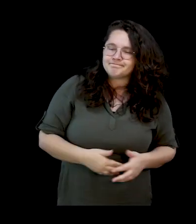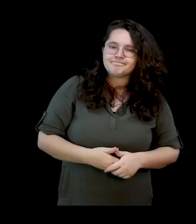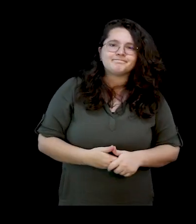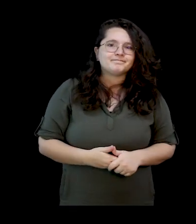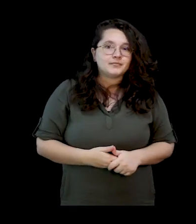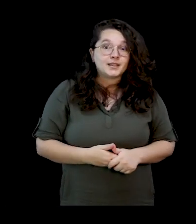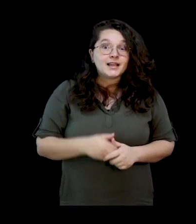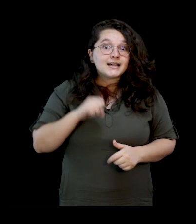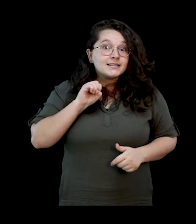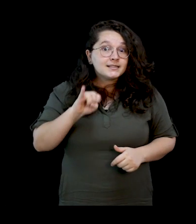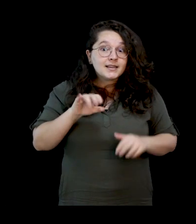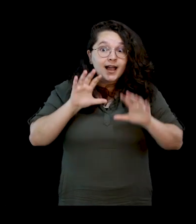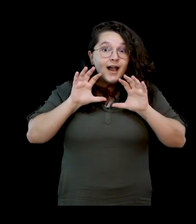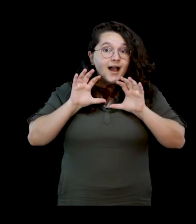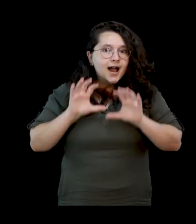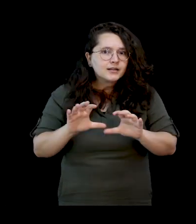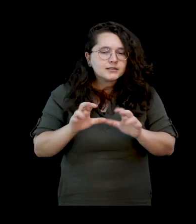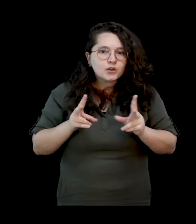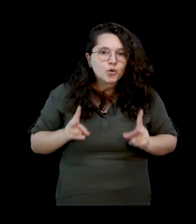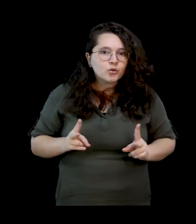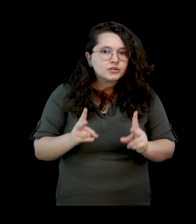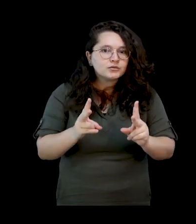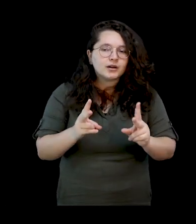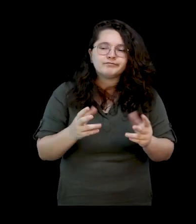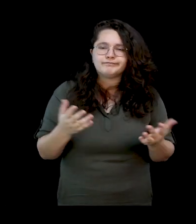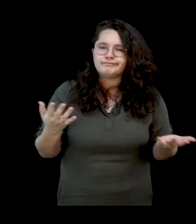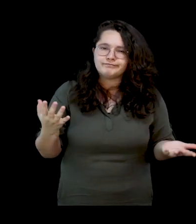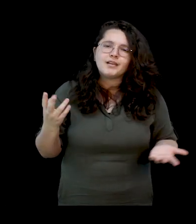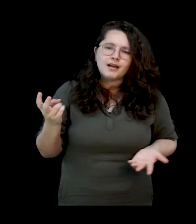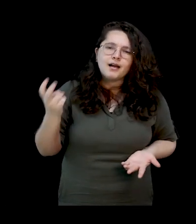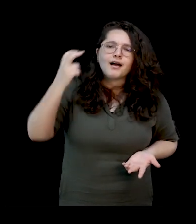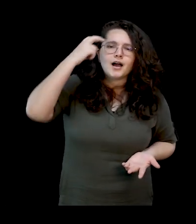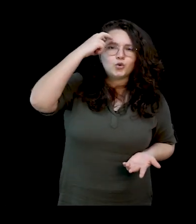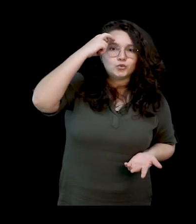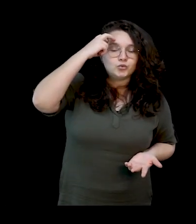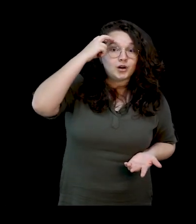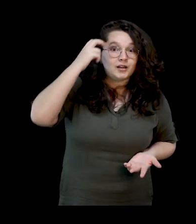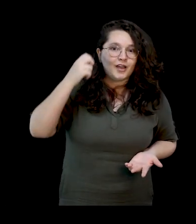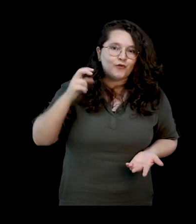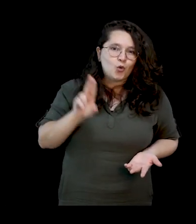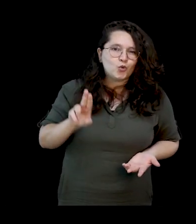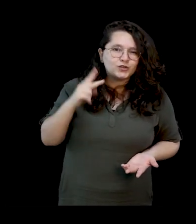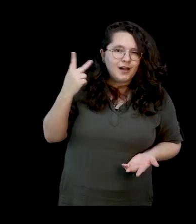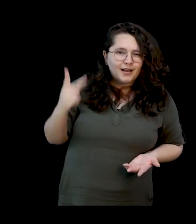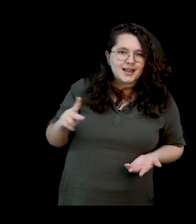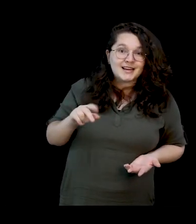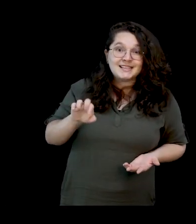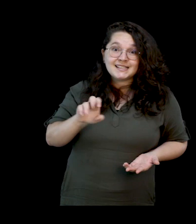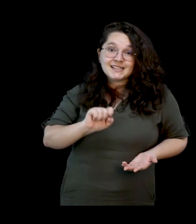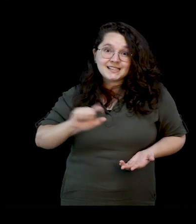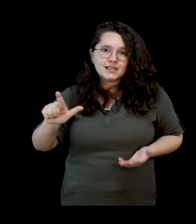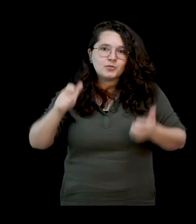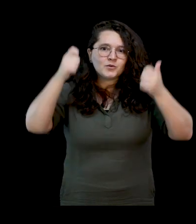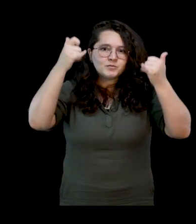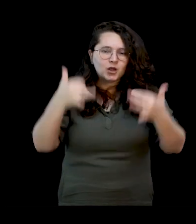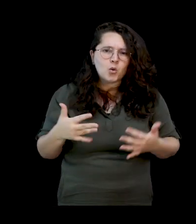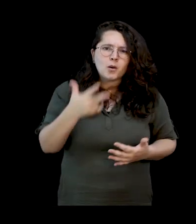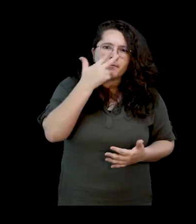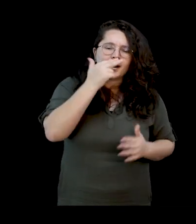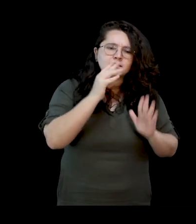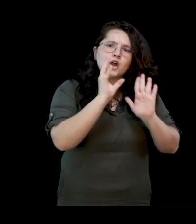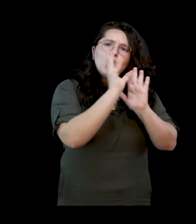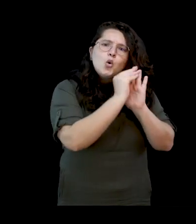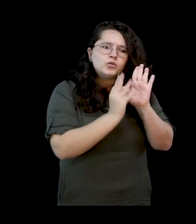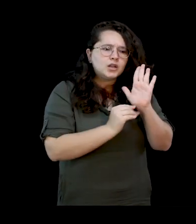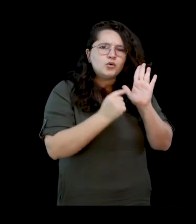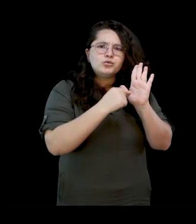Por esse caminho, realmente, a cultura vai levar cada vez mais, usando as palavras do próprio Zimmel, a um